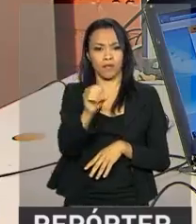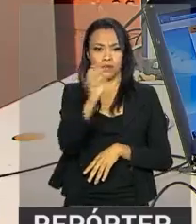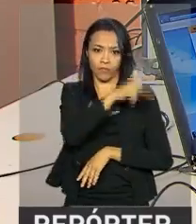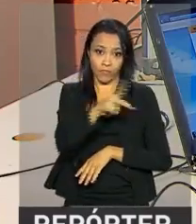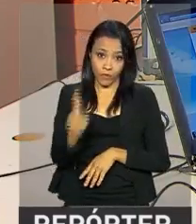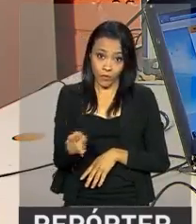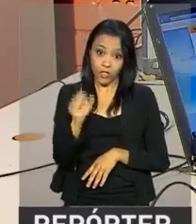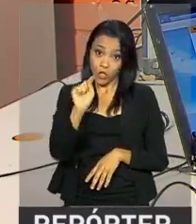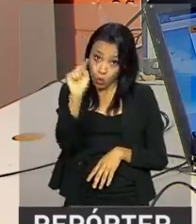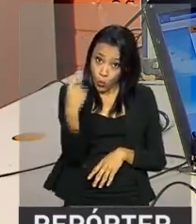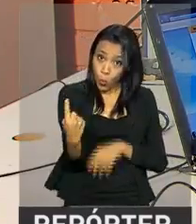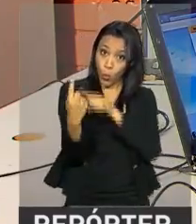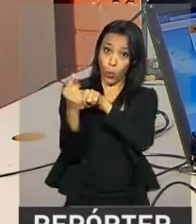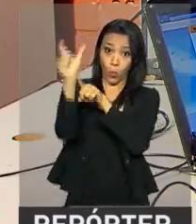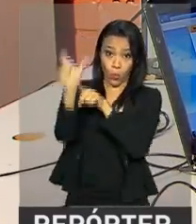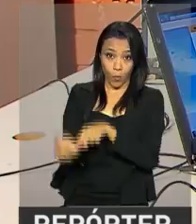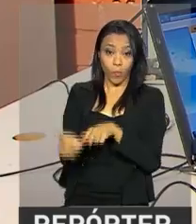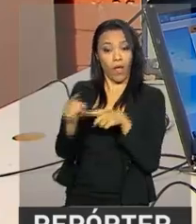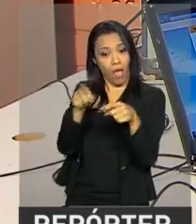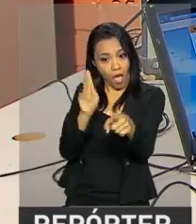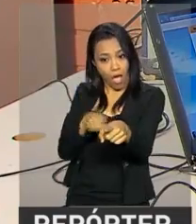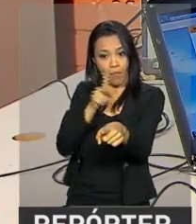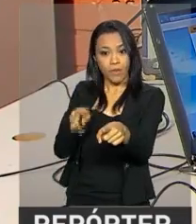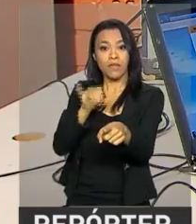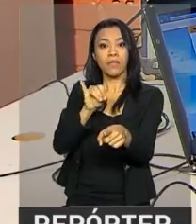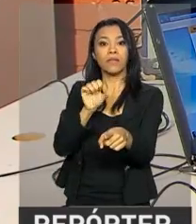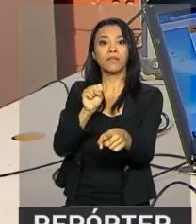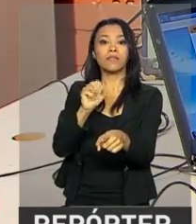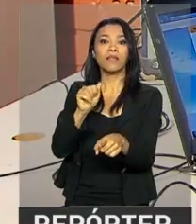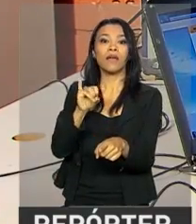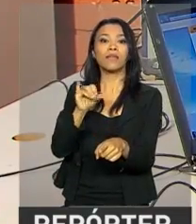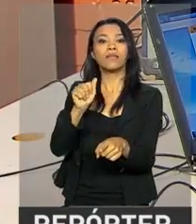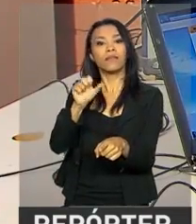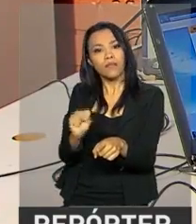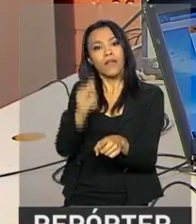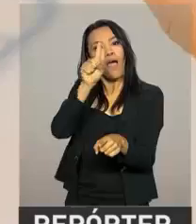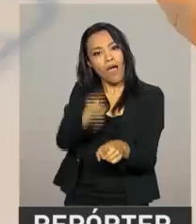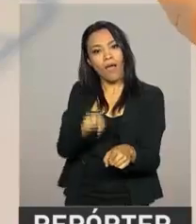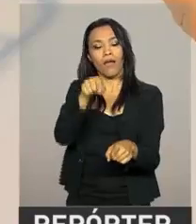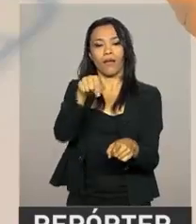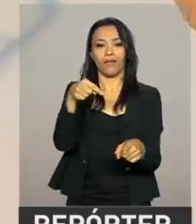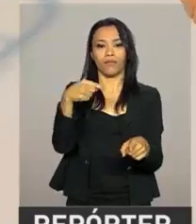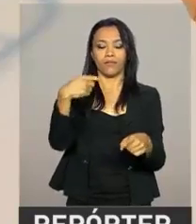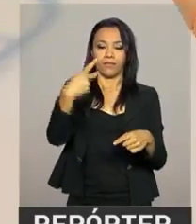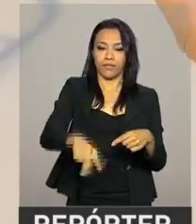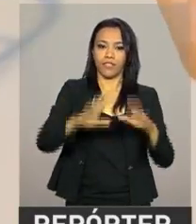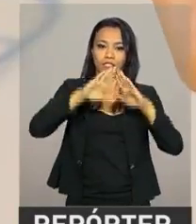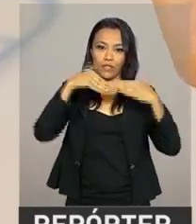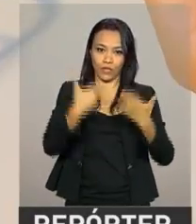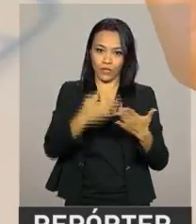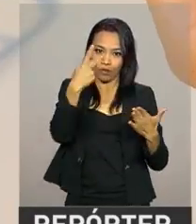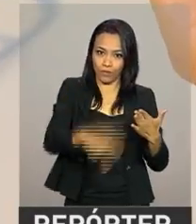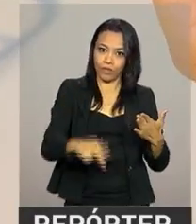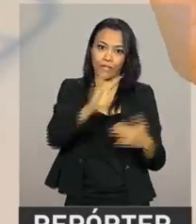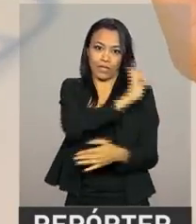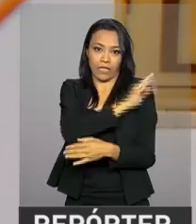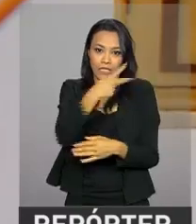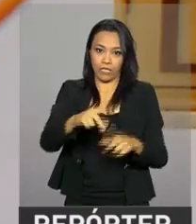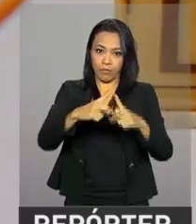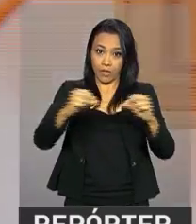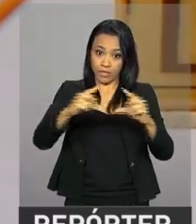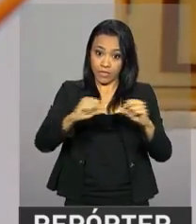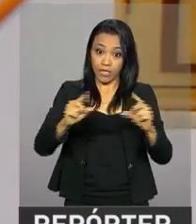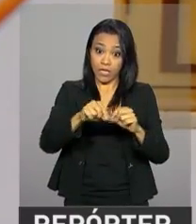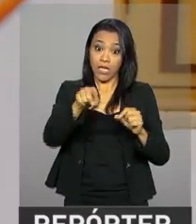desses professores é isaías o educador da escola técnica de brasília passou três dias em sala de aula